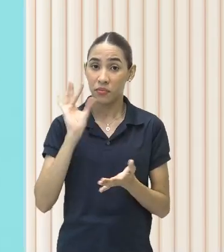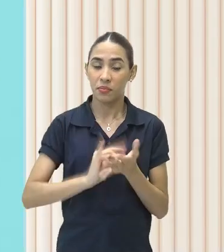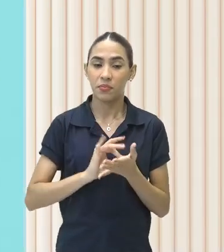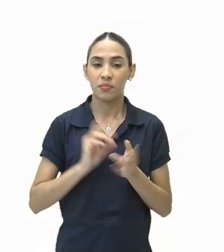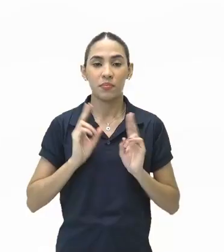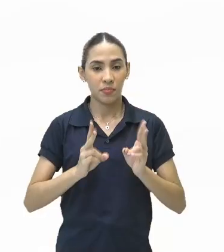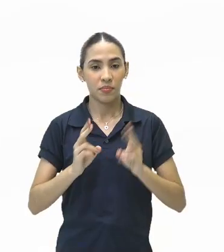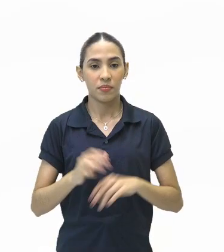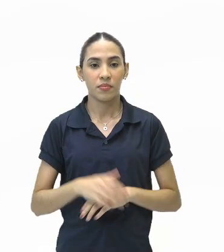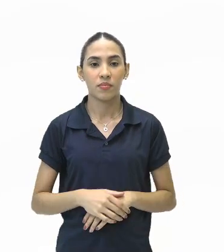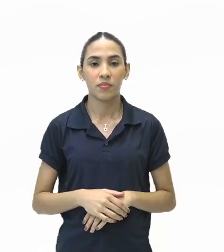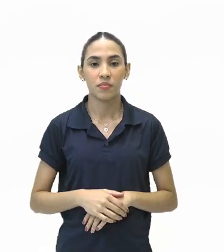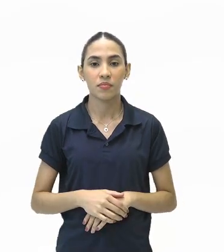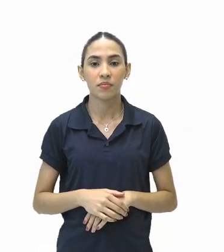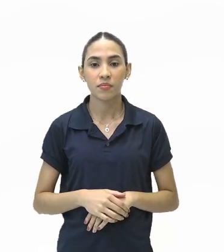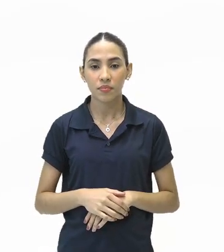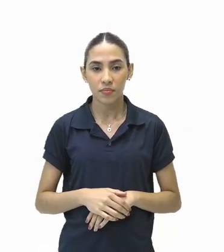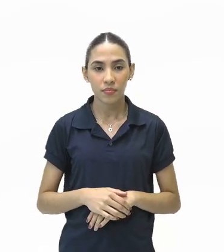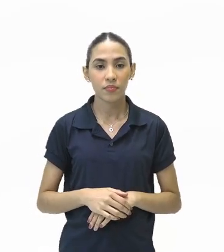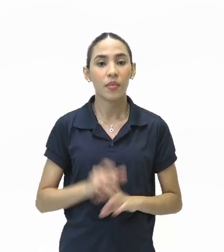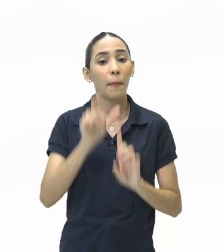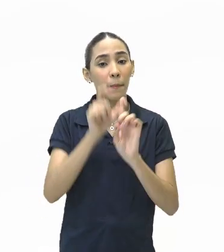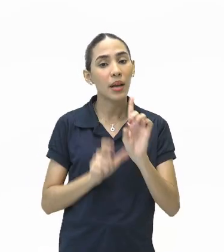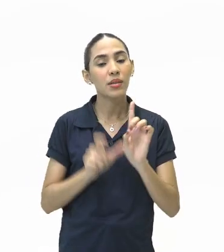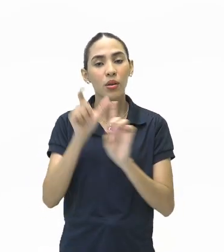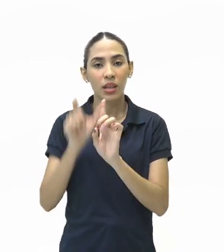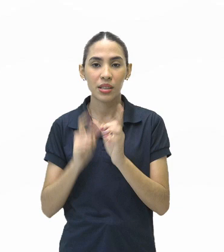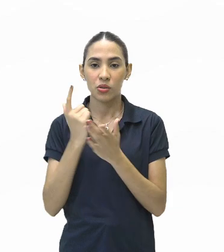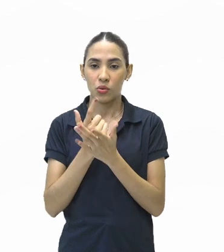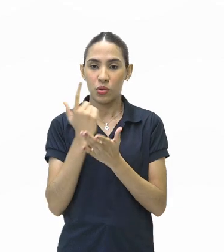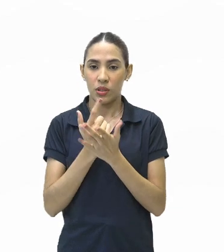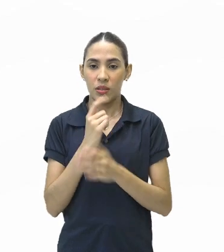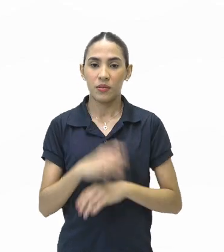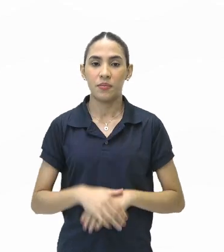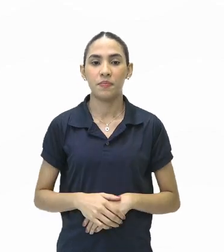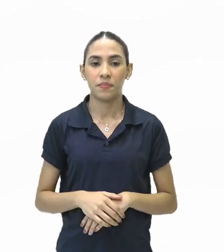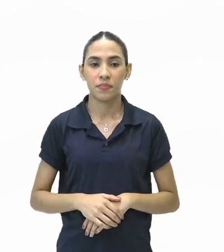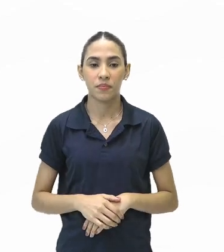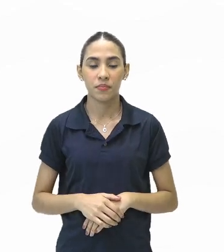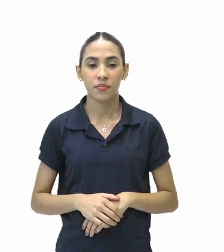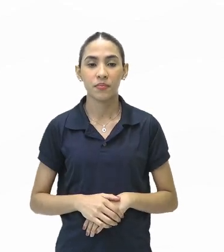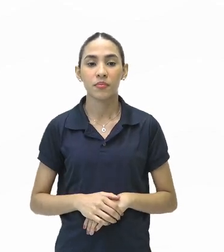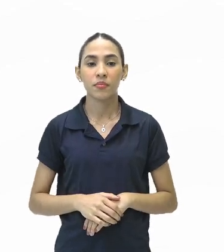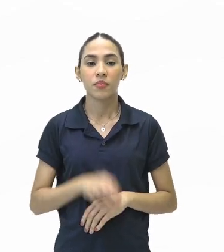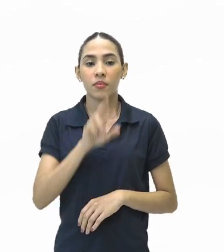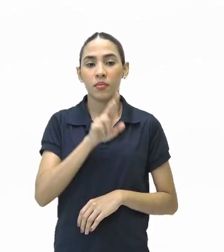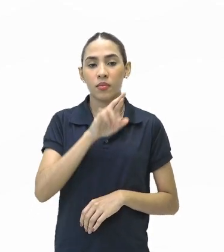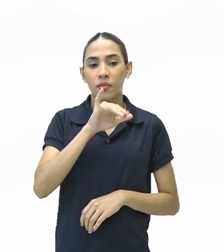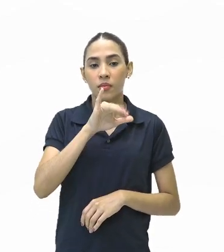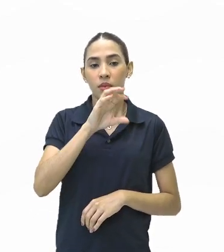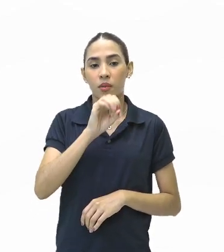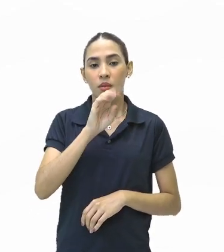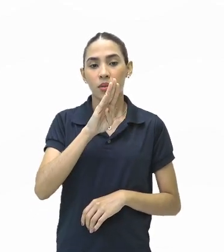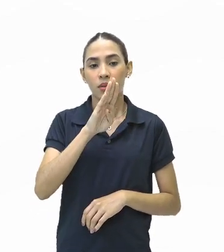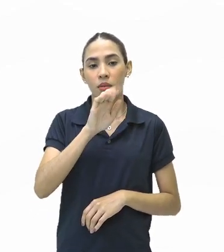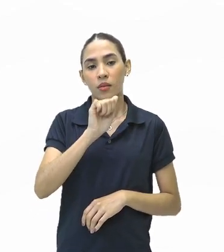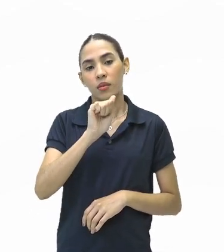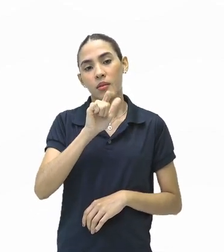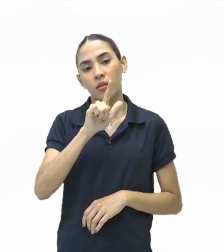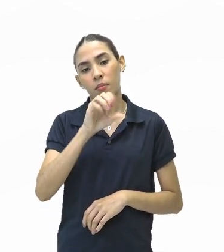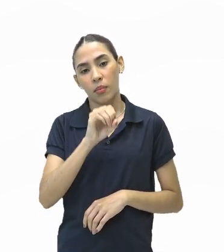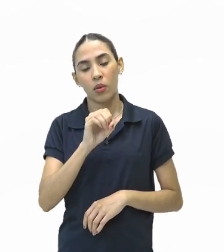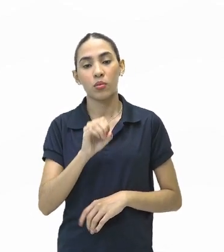Vamos continuar. Aí os personagens, né? Vamos lá, os personagens. Quem é? O Riobaldo é o protagonista da